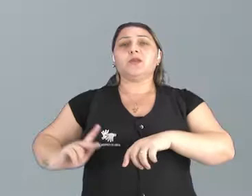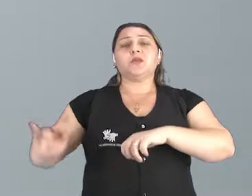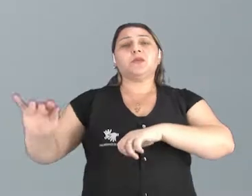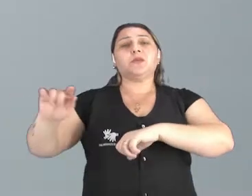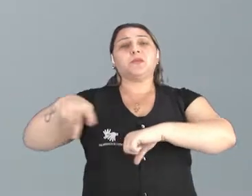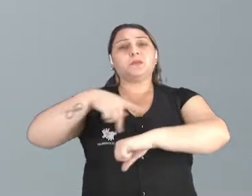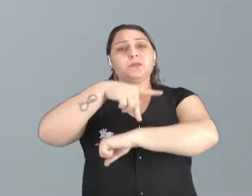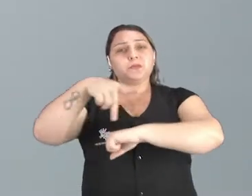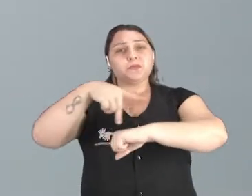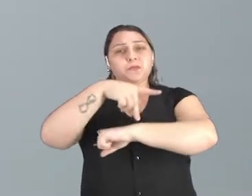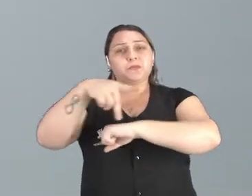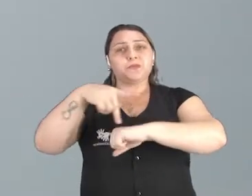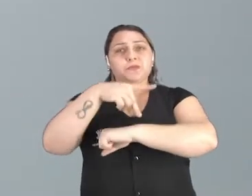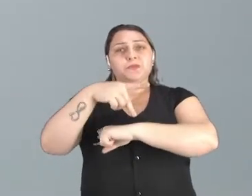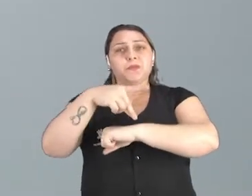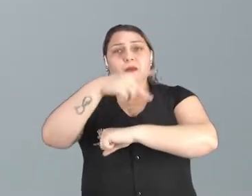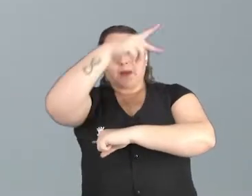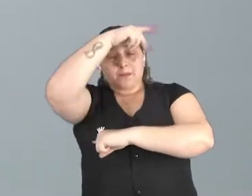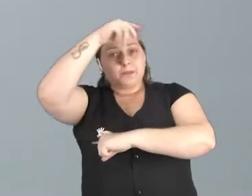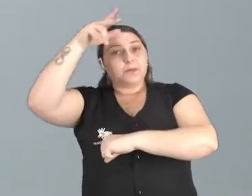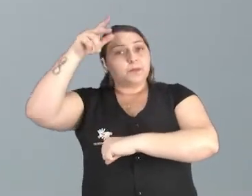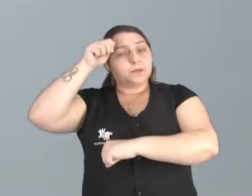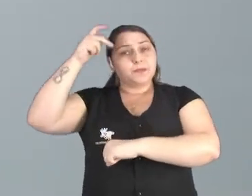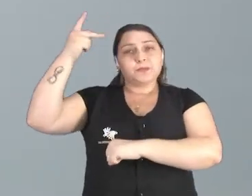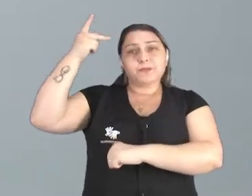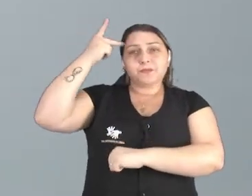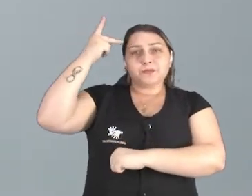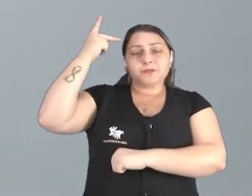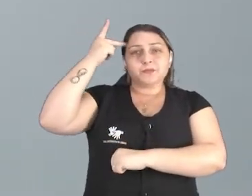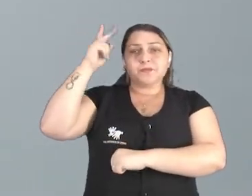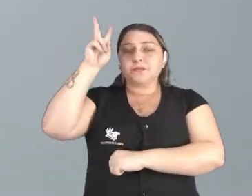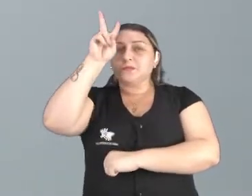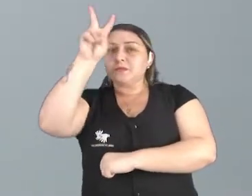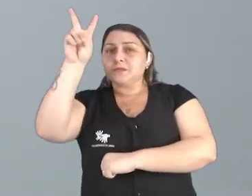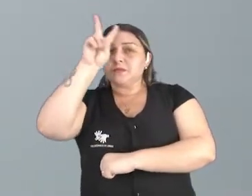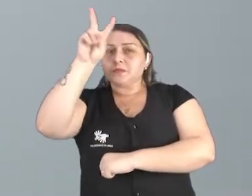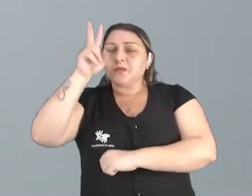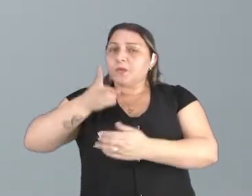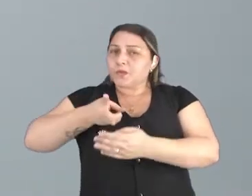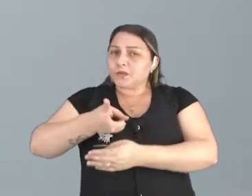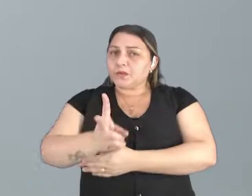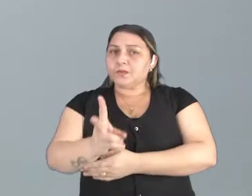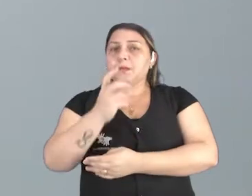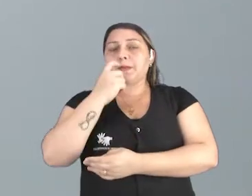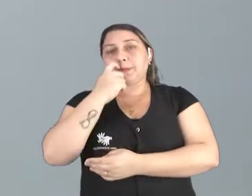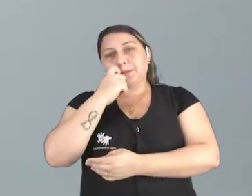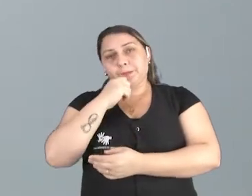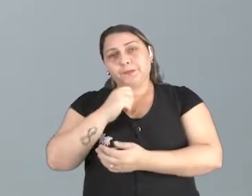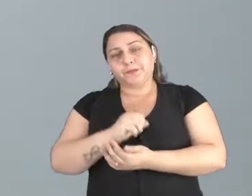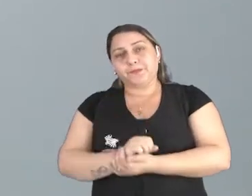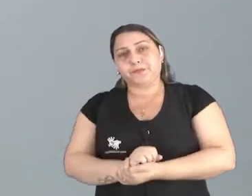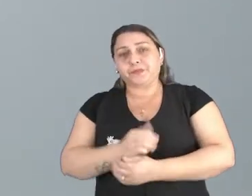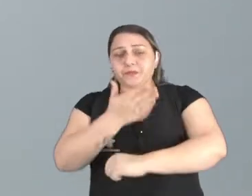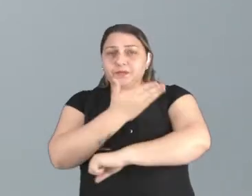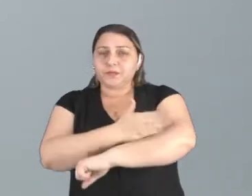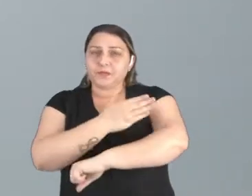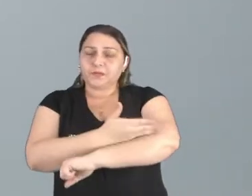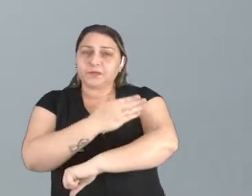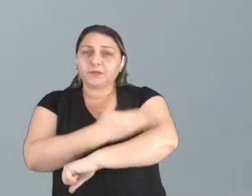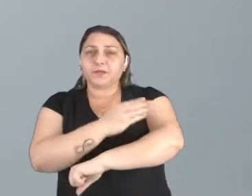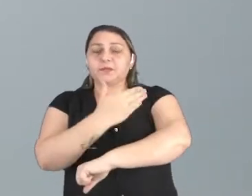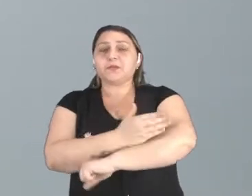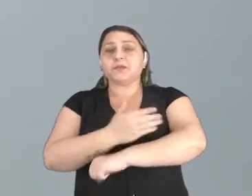ser prefeito de São Paulo, né? E a história diz que lá também ele continuou aí com essas práticas,